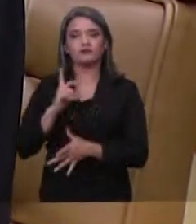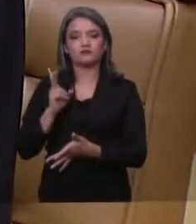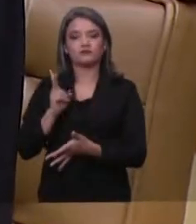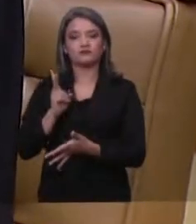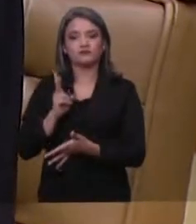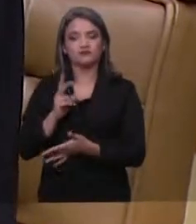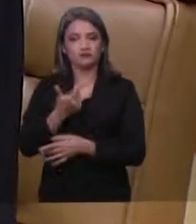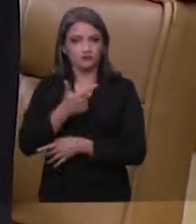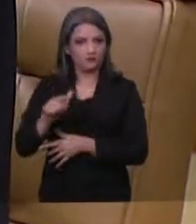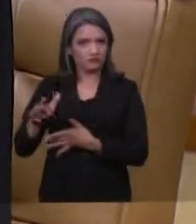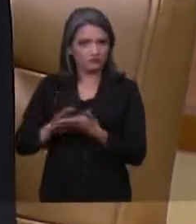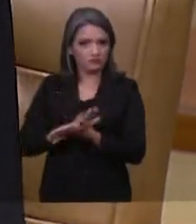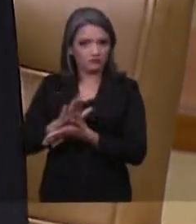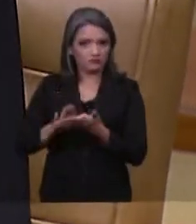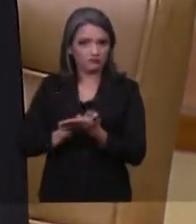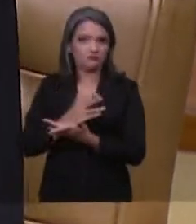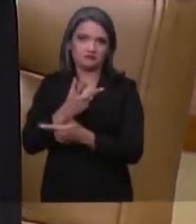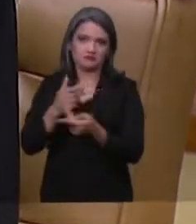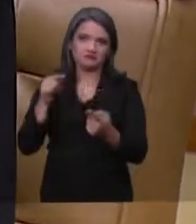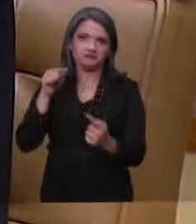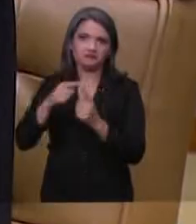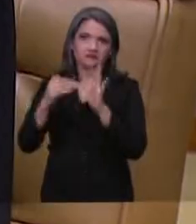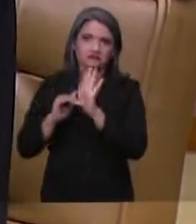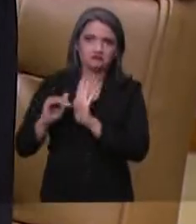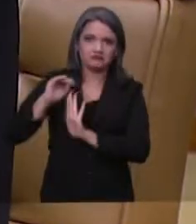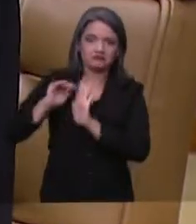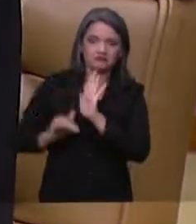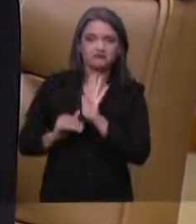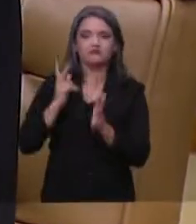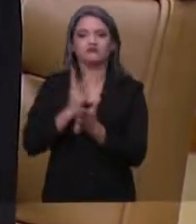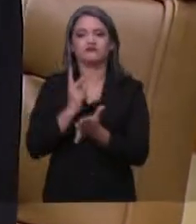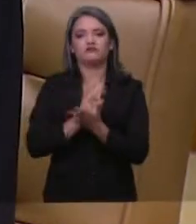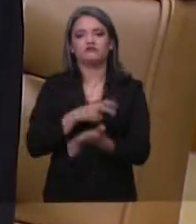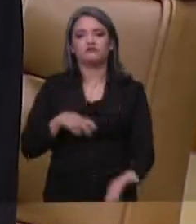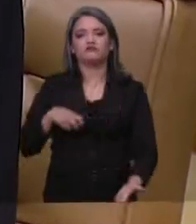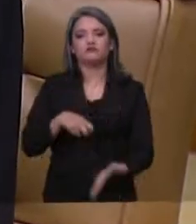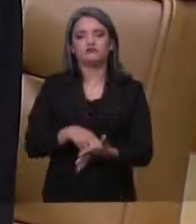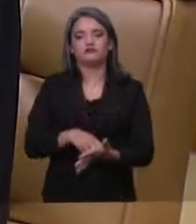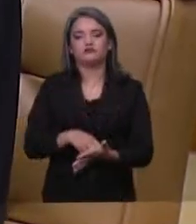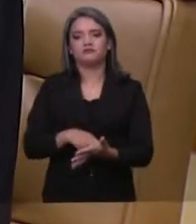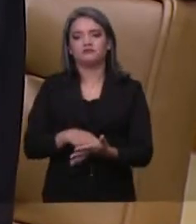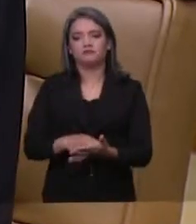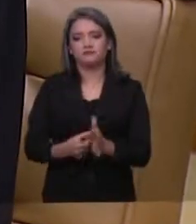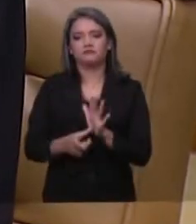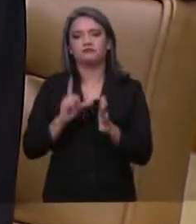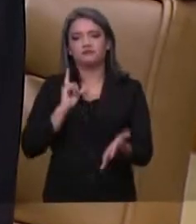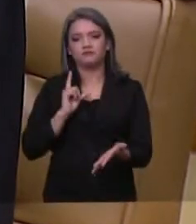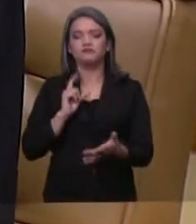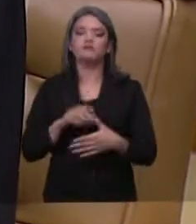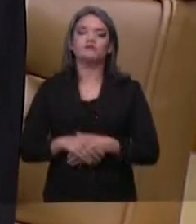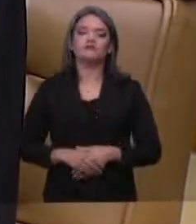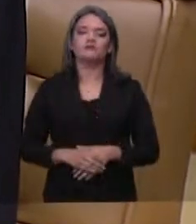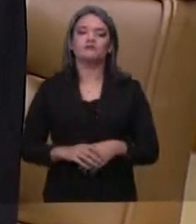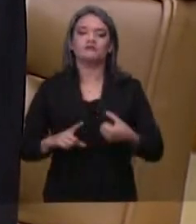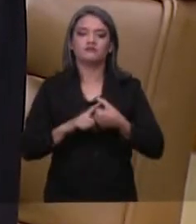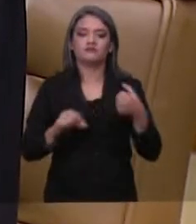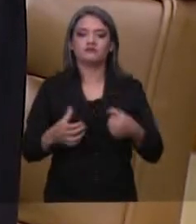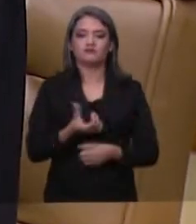não verifico a presença de circunstâncias atenuantes ou agravantes, razão pela qual mantenho a pena no patamar anteriormente fixado. Rejeito a aplicação dos